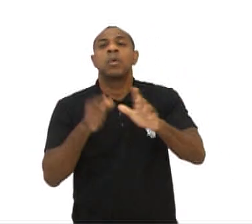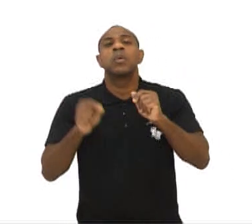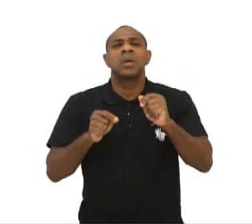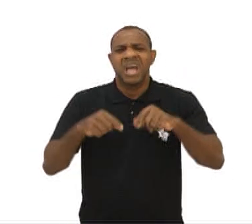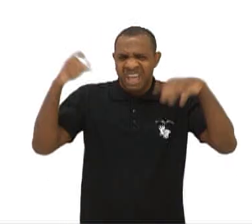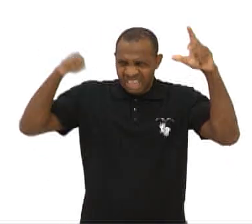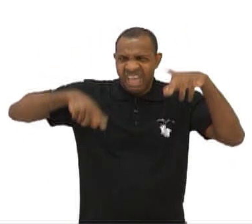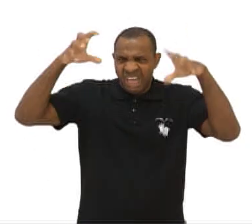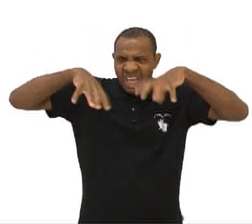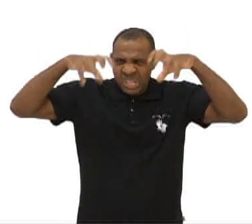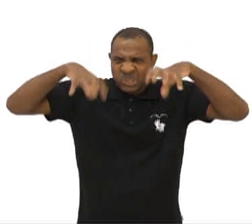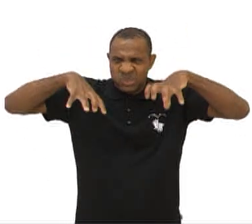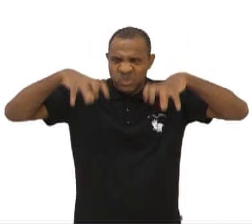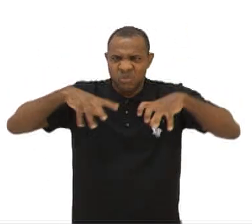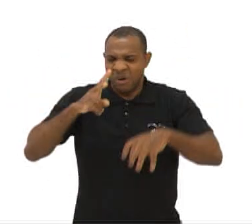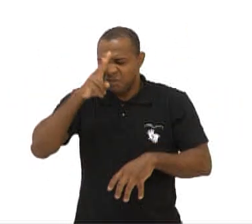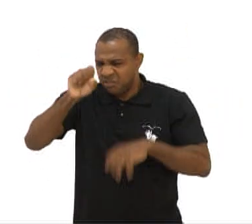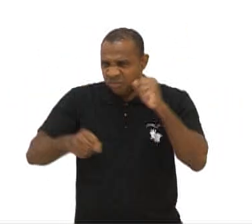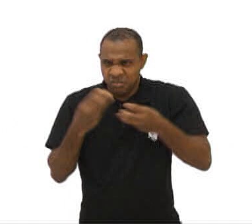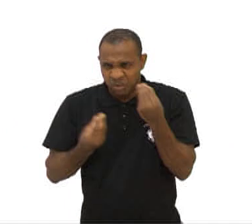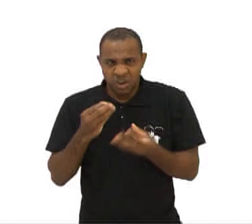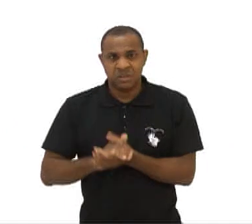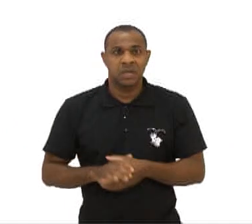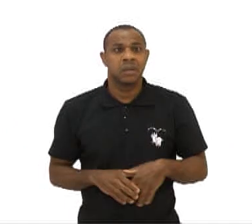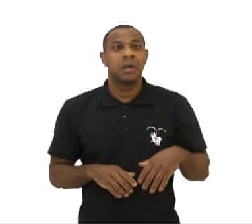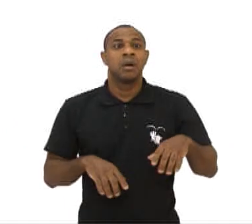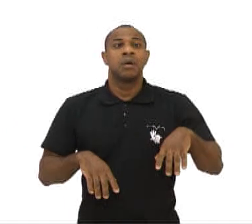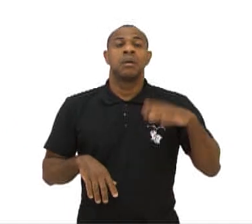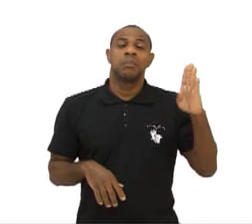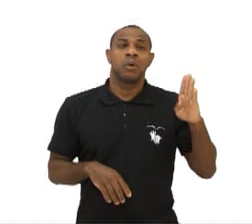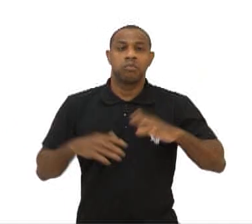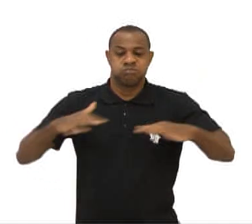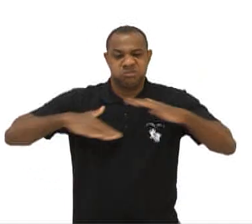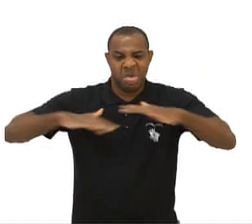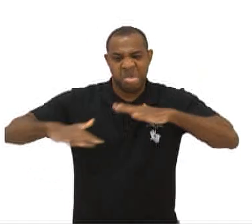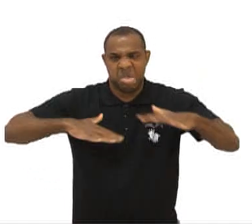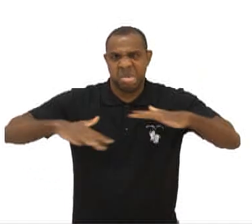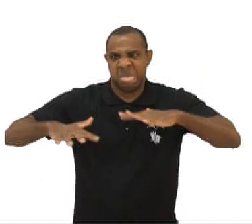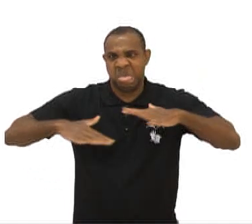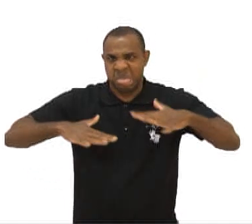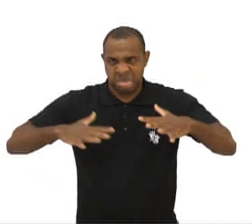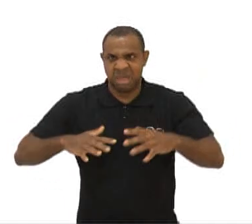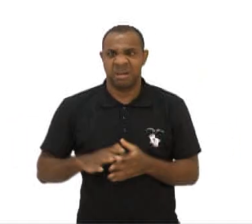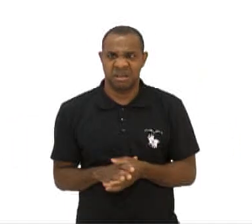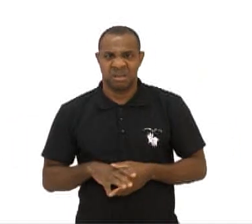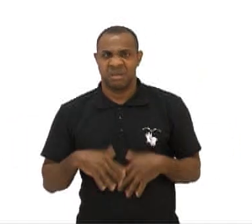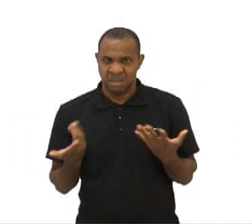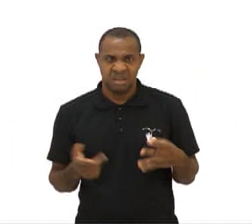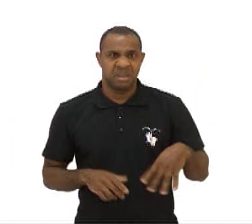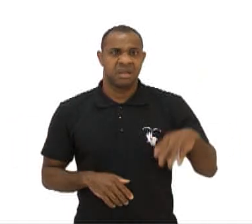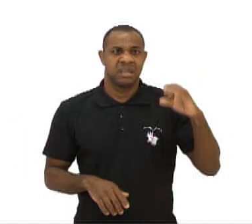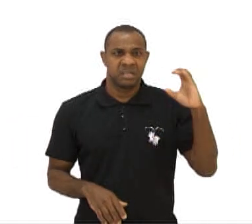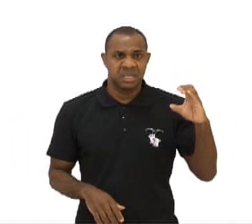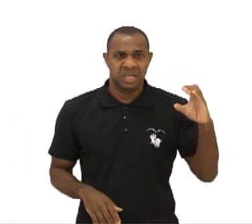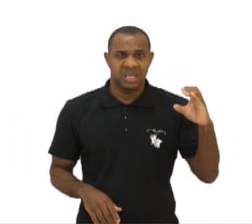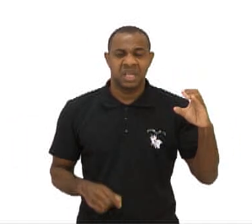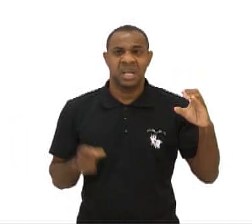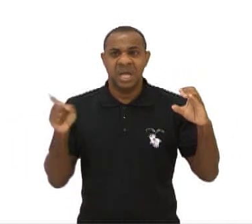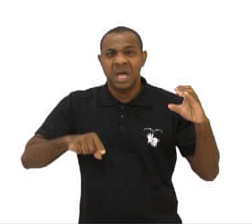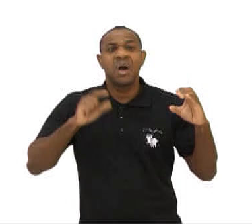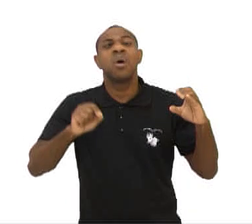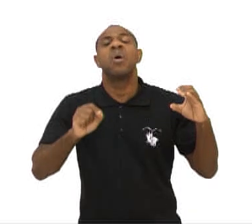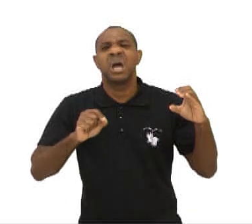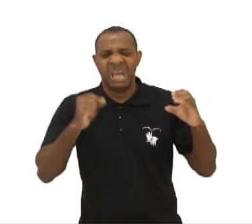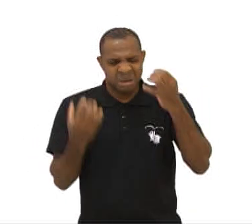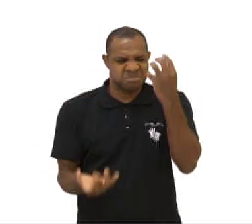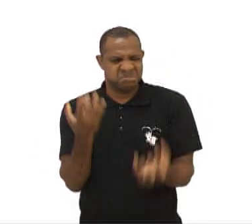às chuvas intensas ou os terremotos na Califórnia, na letra B? Na letra C, será que esse texto se refere